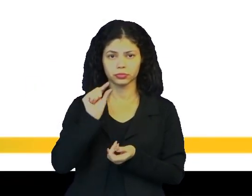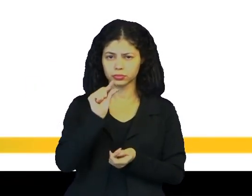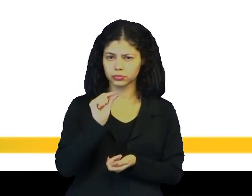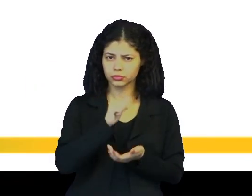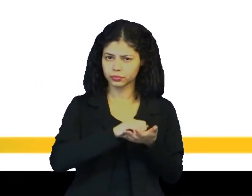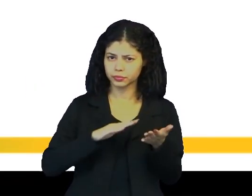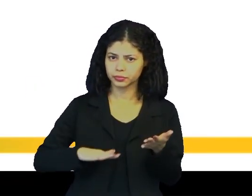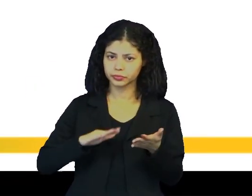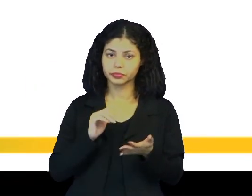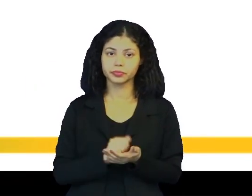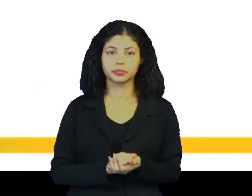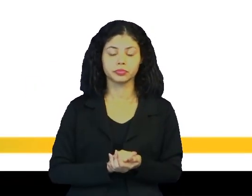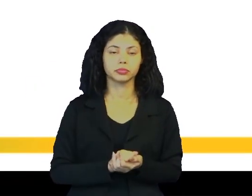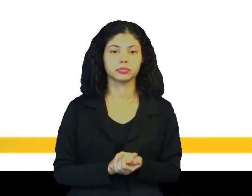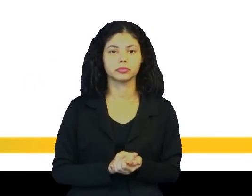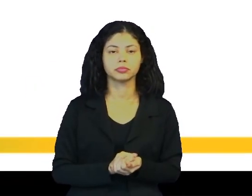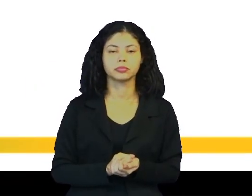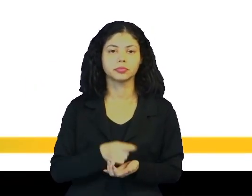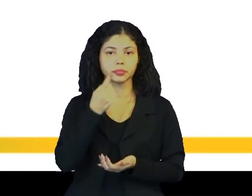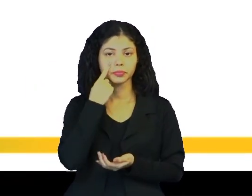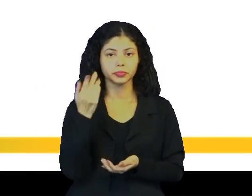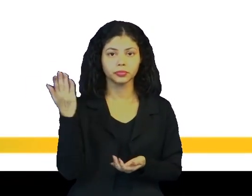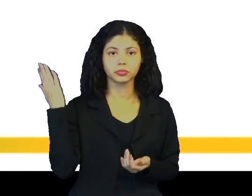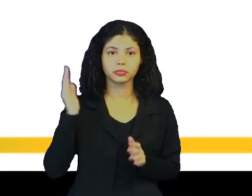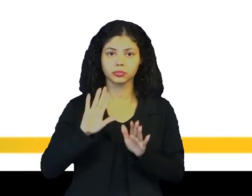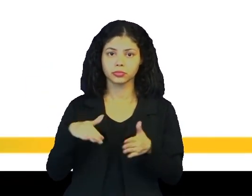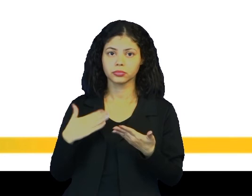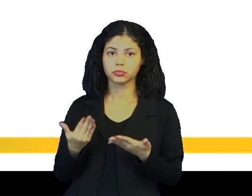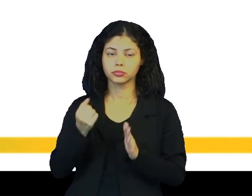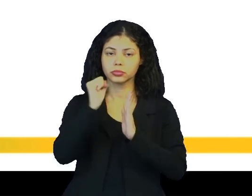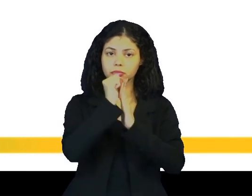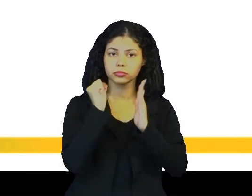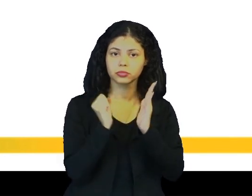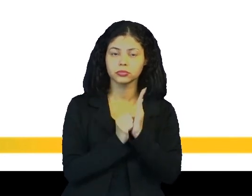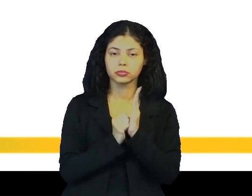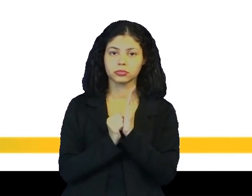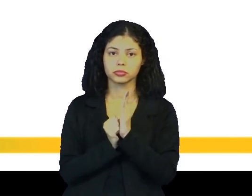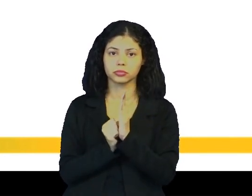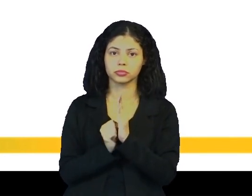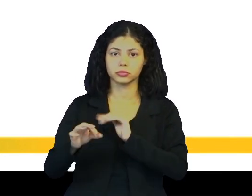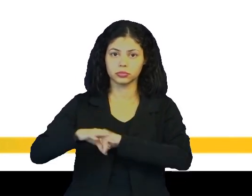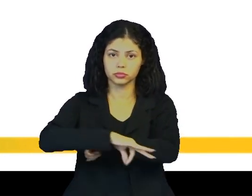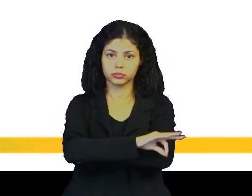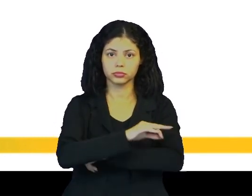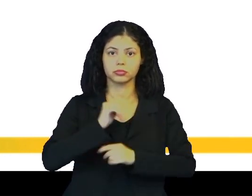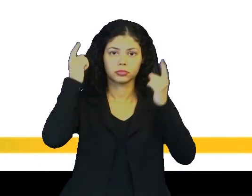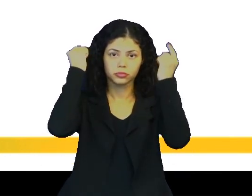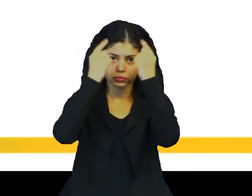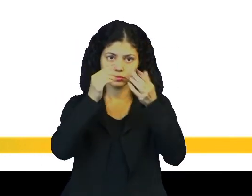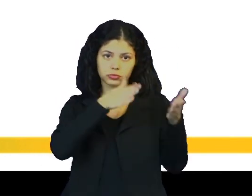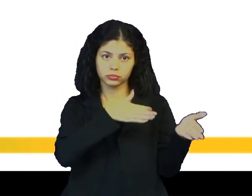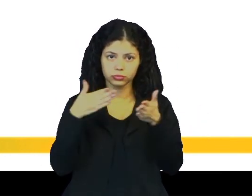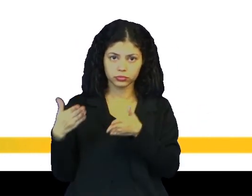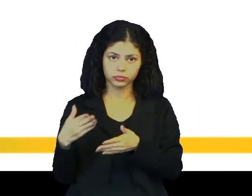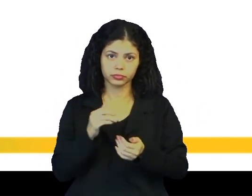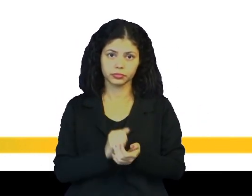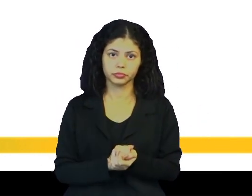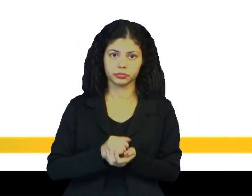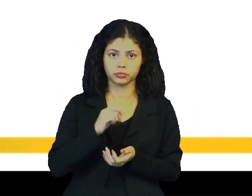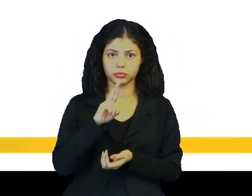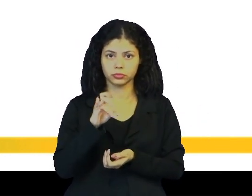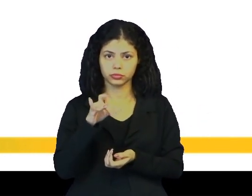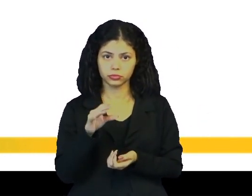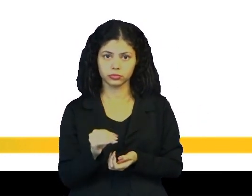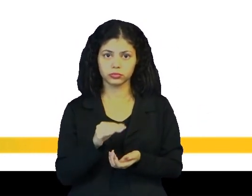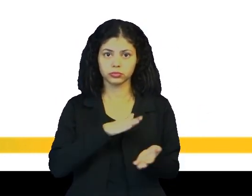pequena atividade, né? Olha só, qual o século onde a arquitetura grega passou de um aspecto